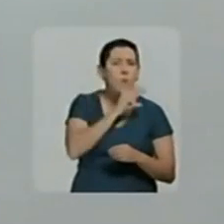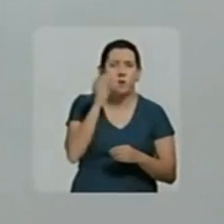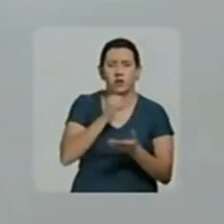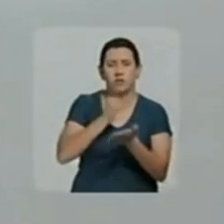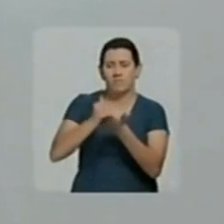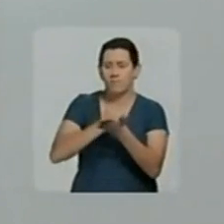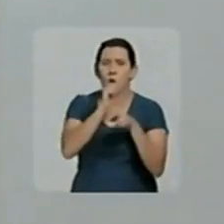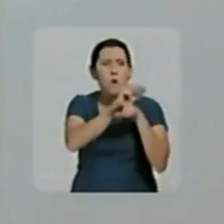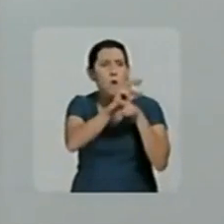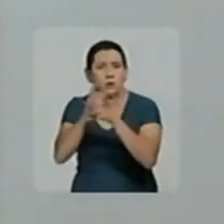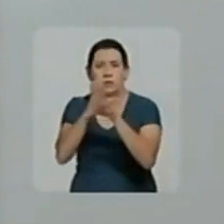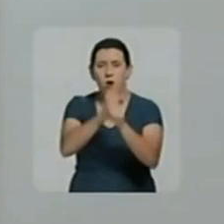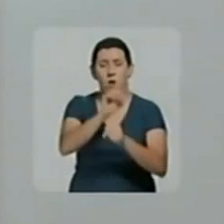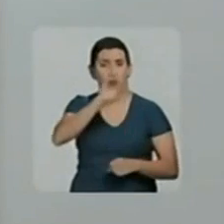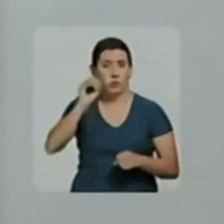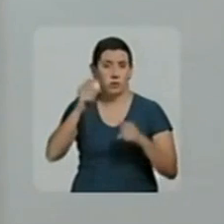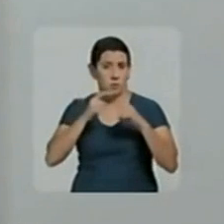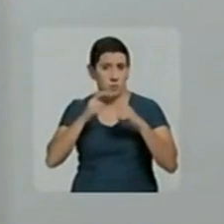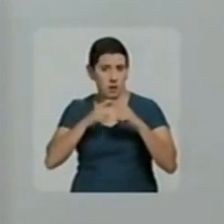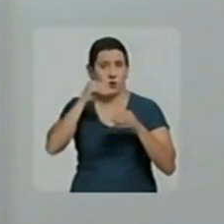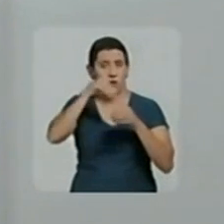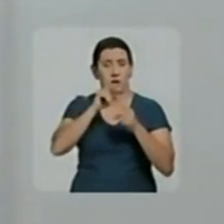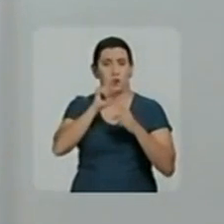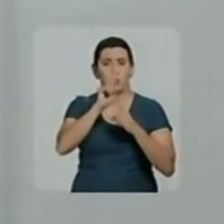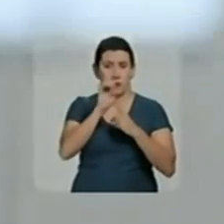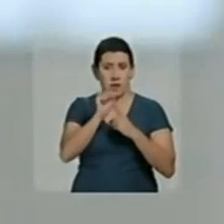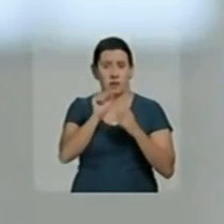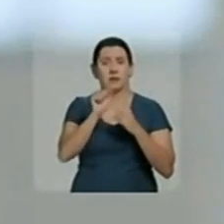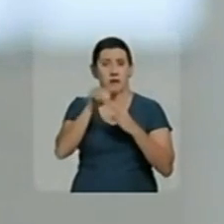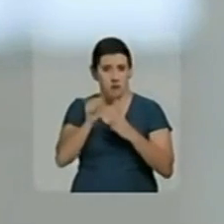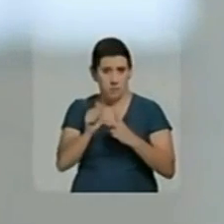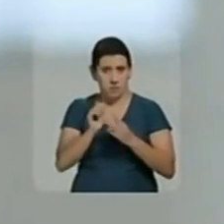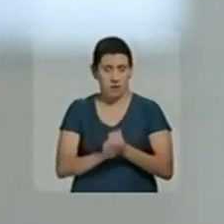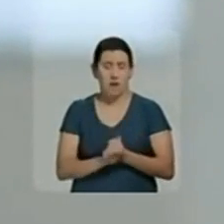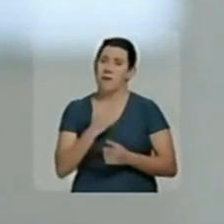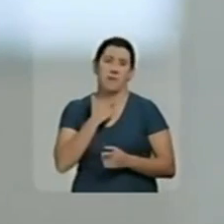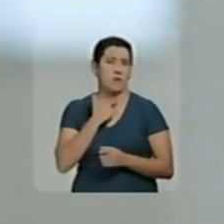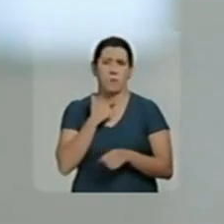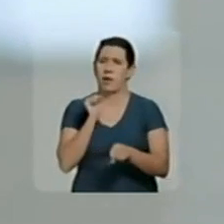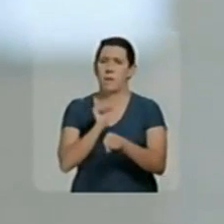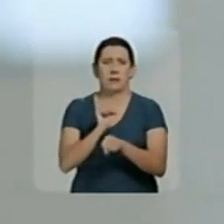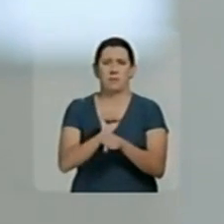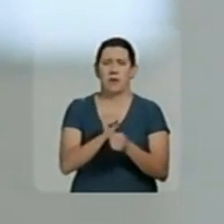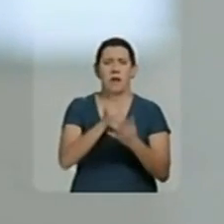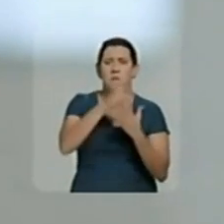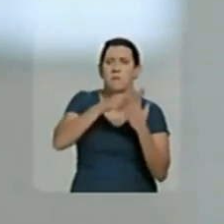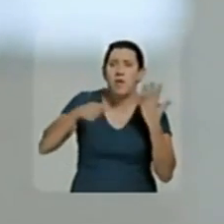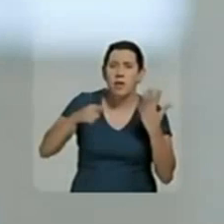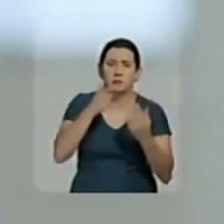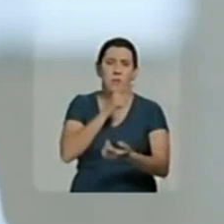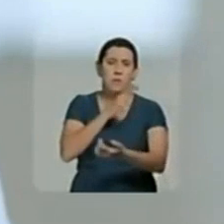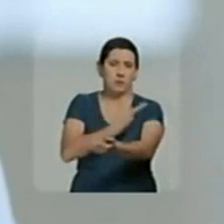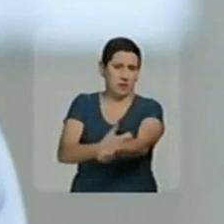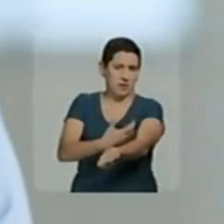de 800 médicos para atender nas UBSs e nas UPAs. E tem mais, não dá para esperar meses para fazer